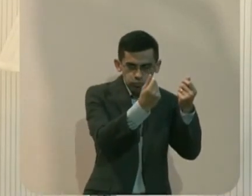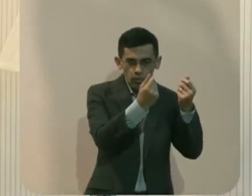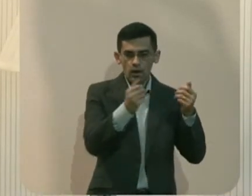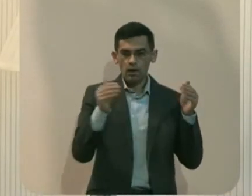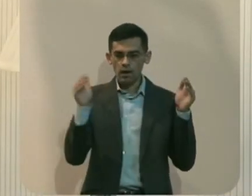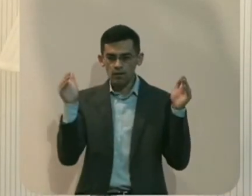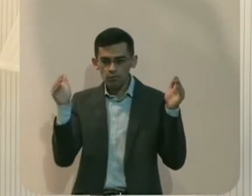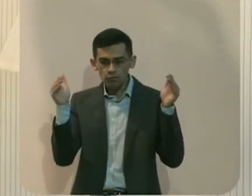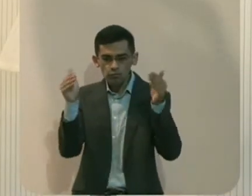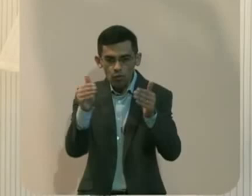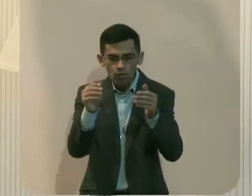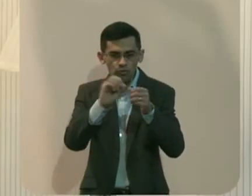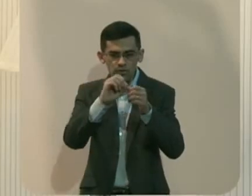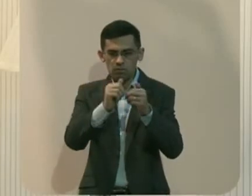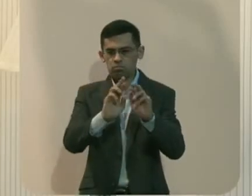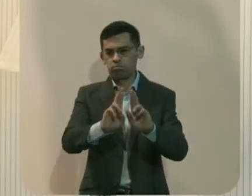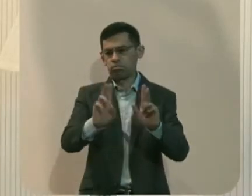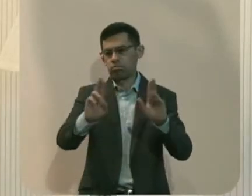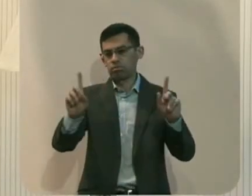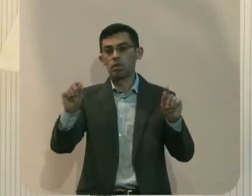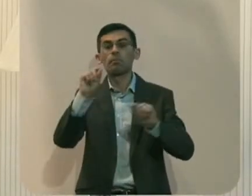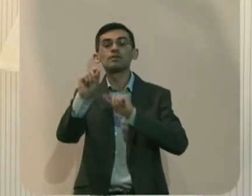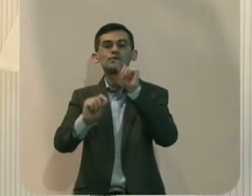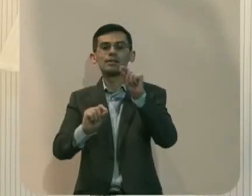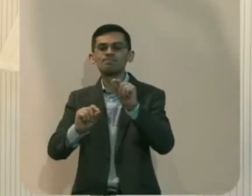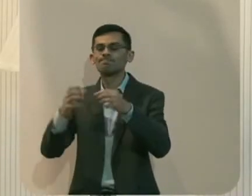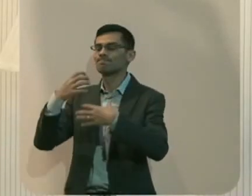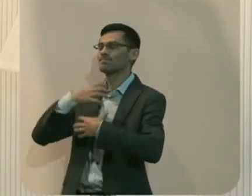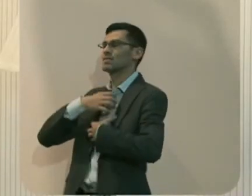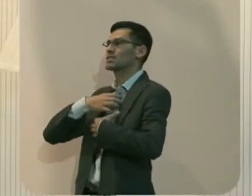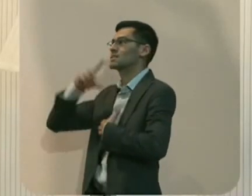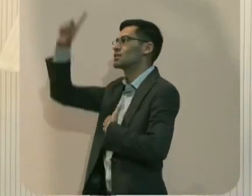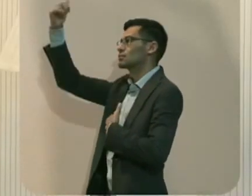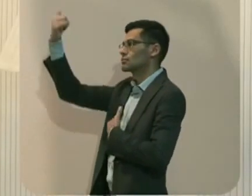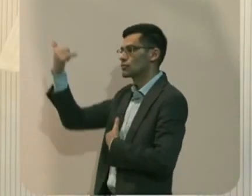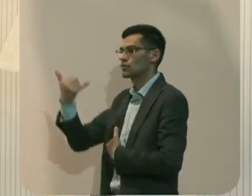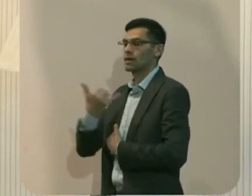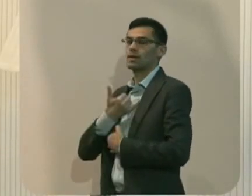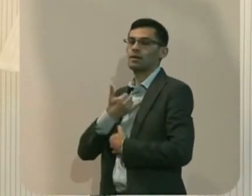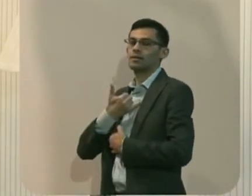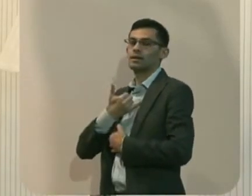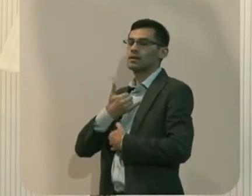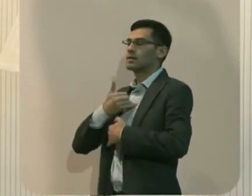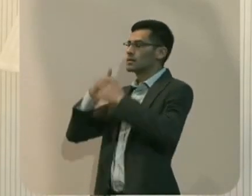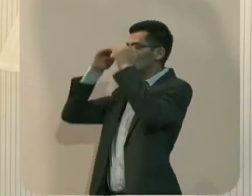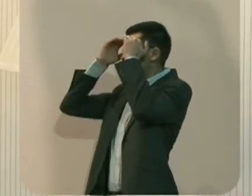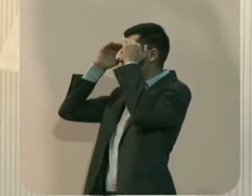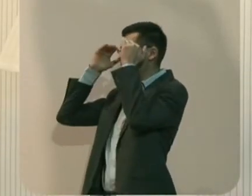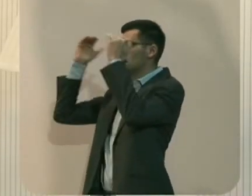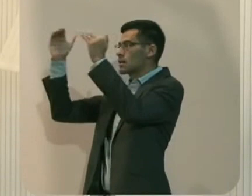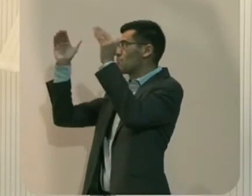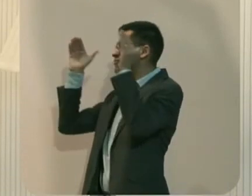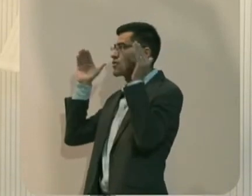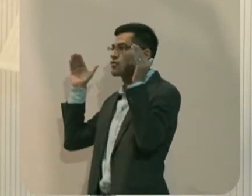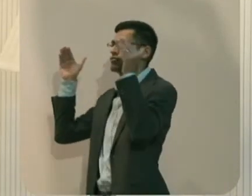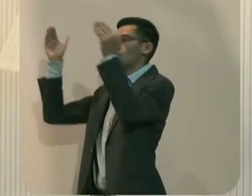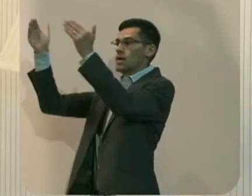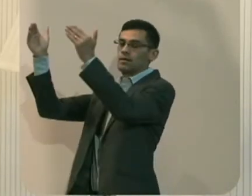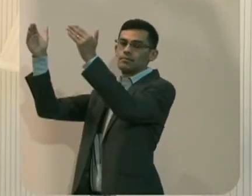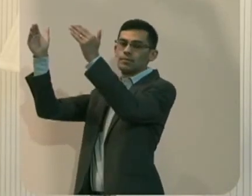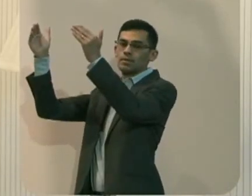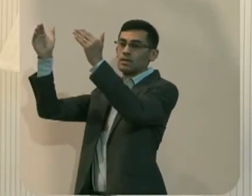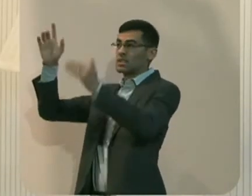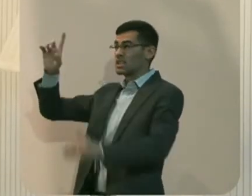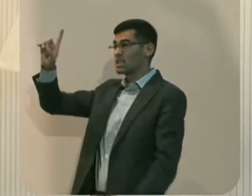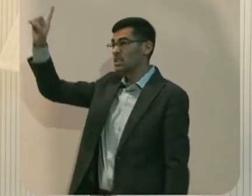não é fazer isso ou aquilo, mas é ouvir a voz do Senhor e se concentrar naquilo